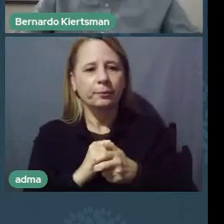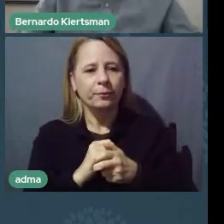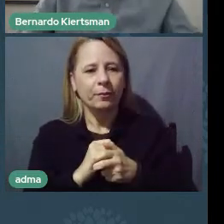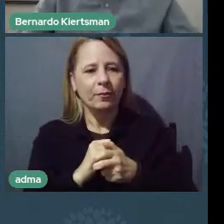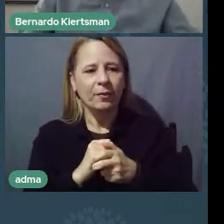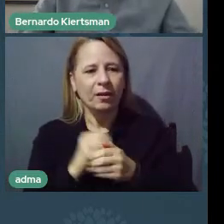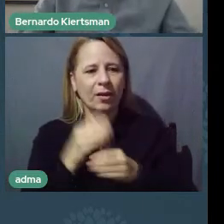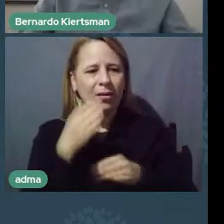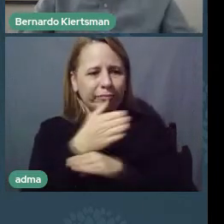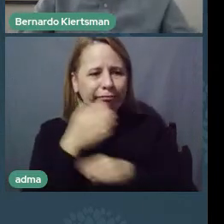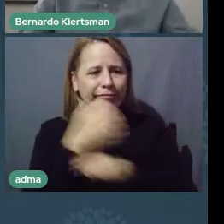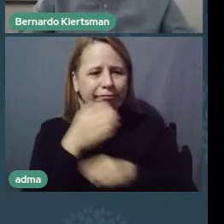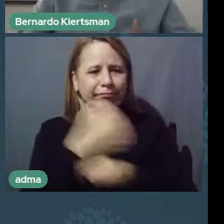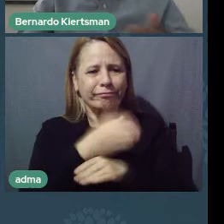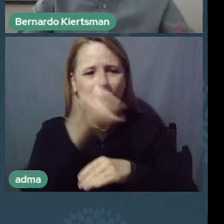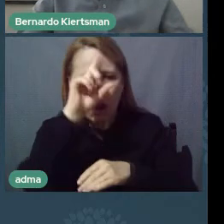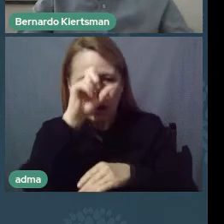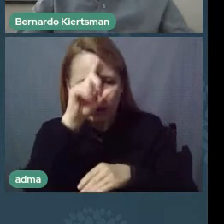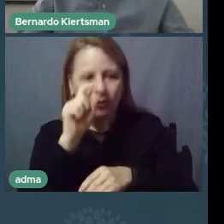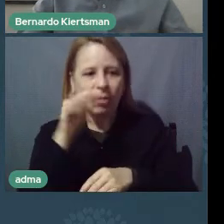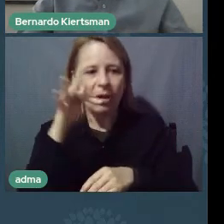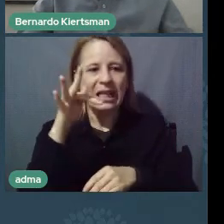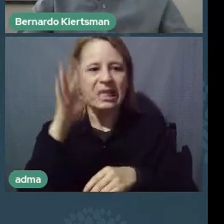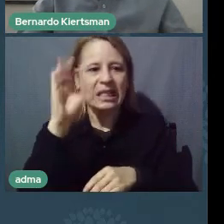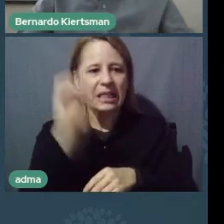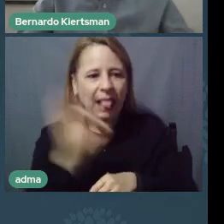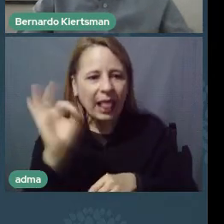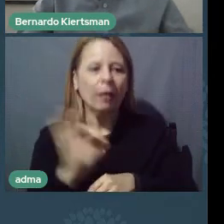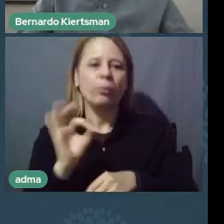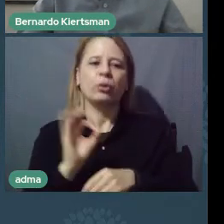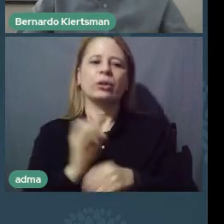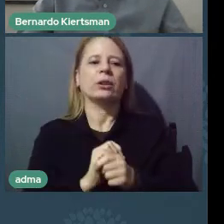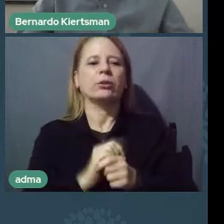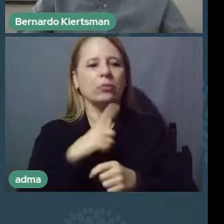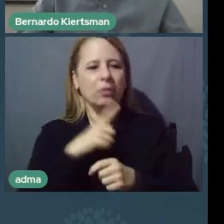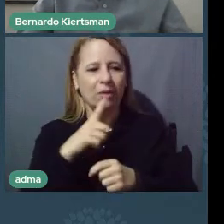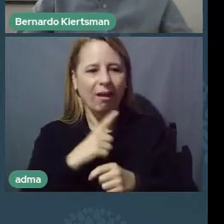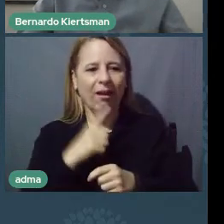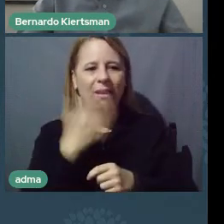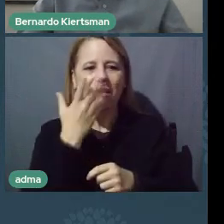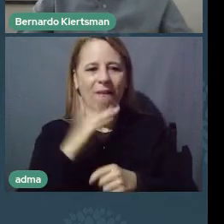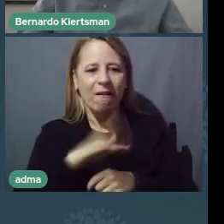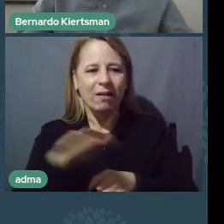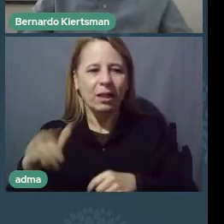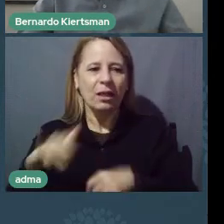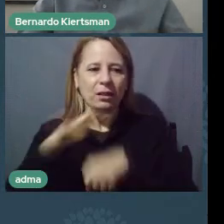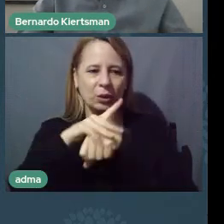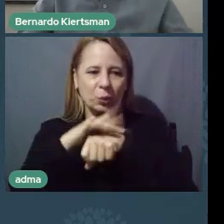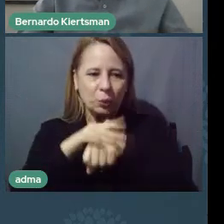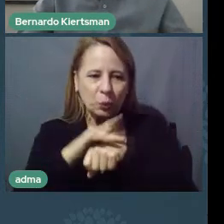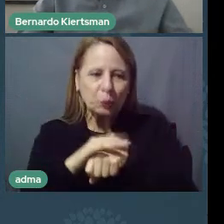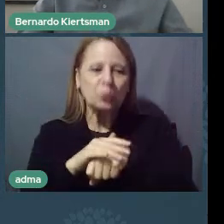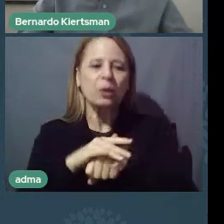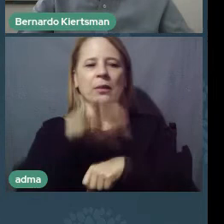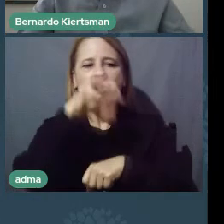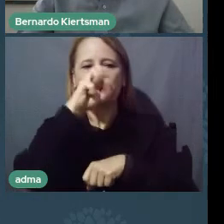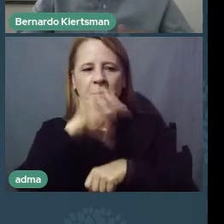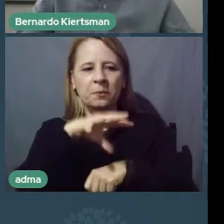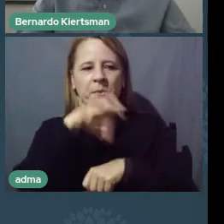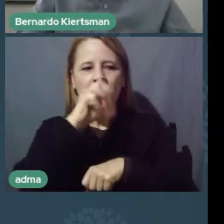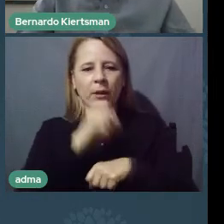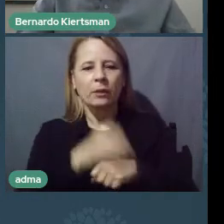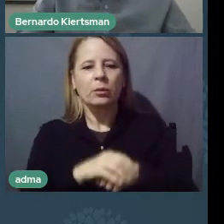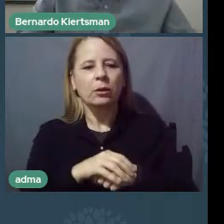incidência muito maior do que isso, em torno de 70%, 80% dessas crianças com doenças respiratórias. E